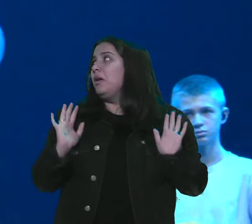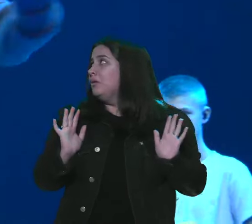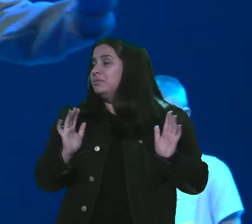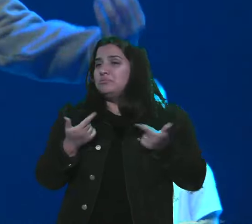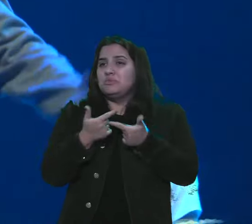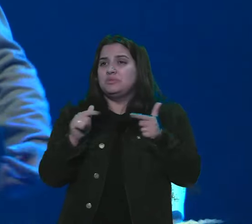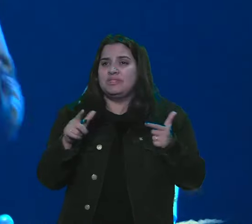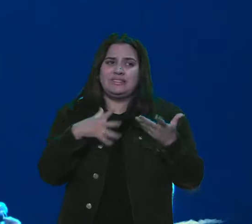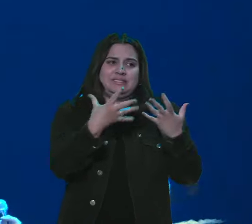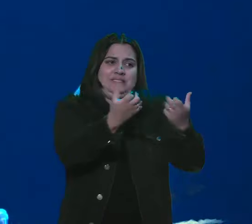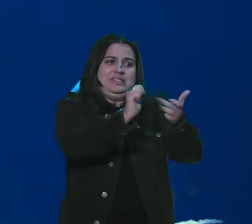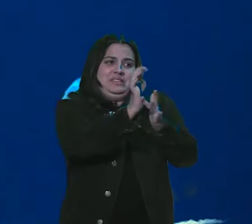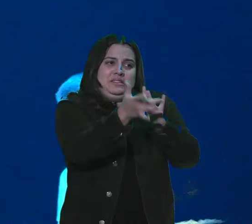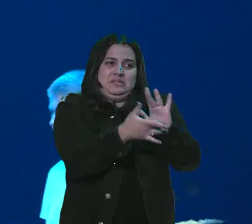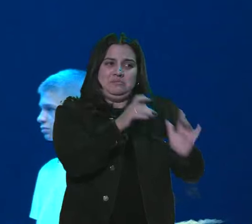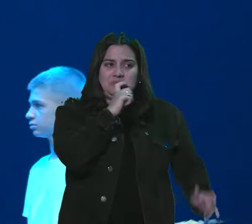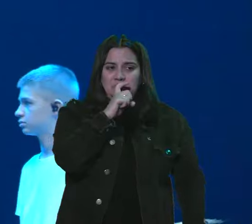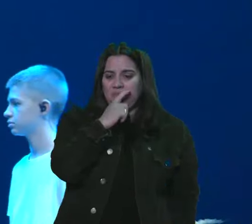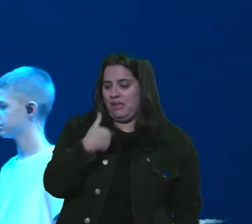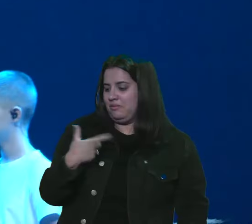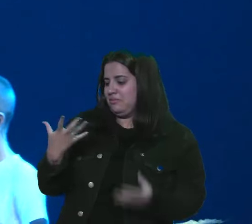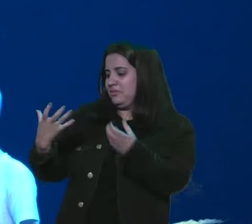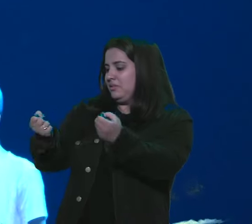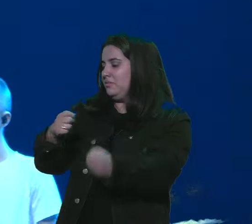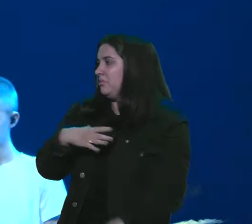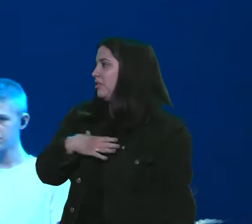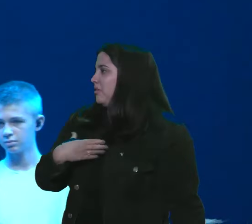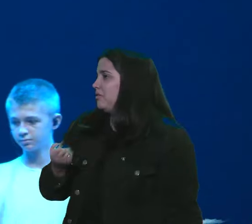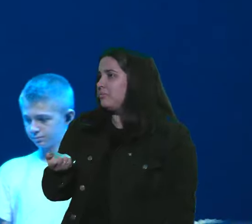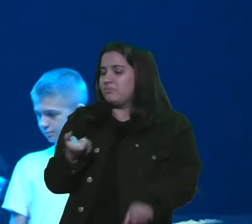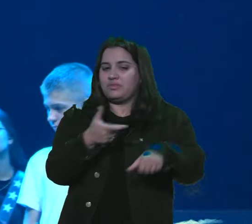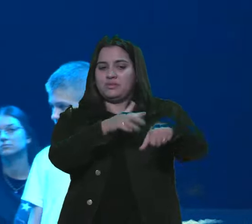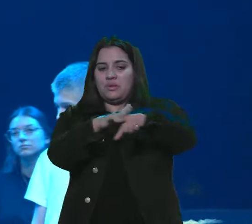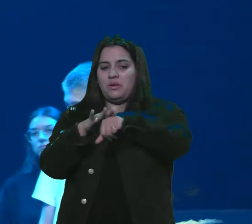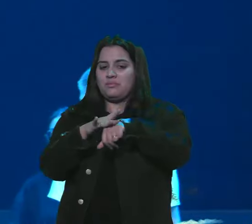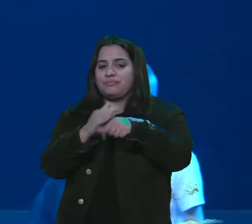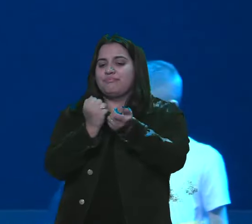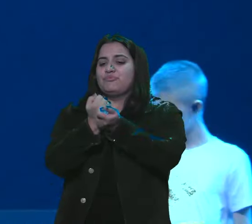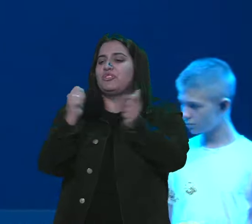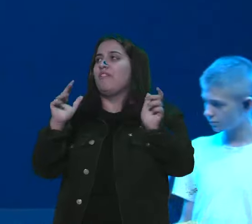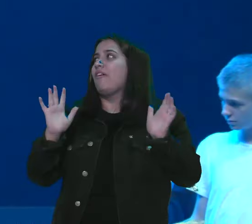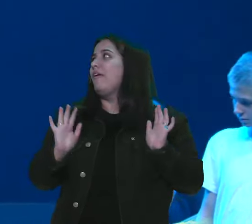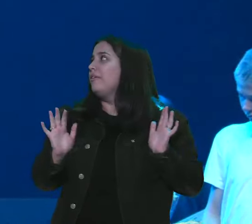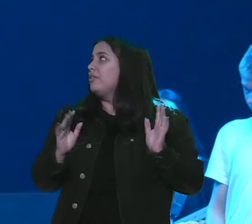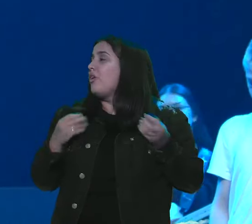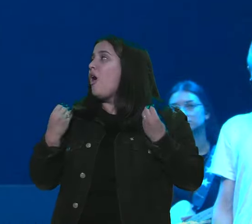A conversão do meu pai, a conversão do meu filho, a doença.